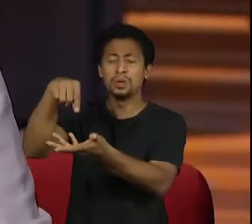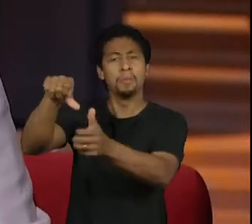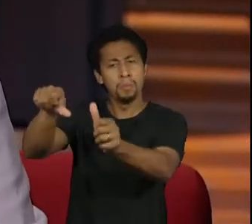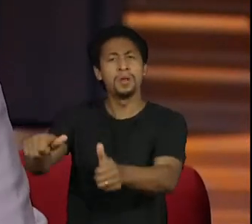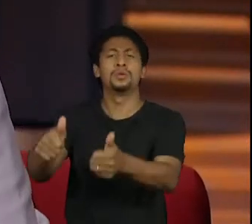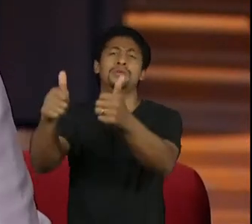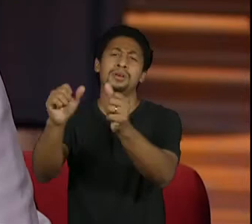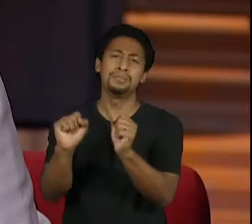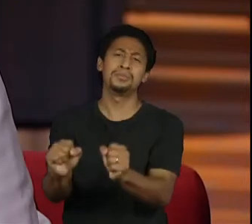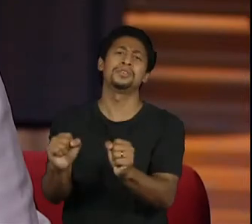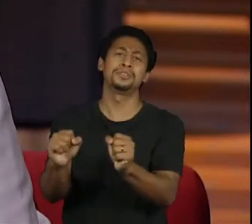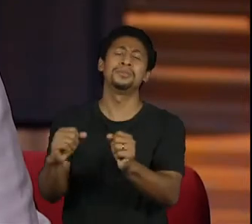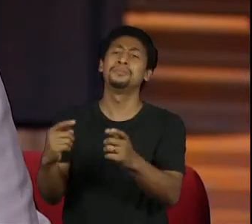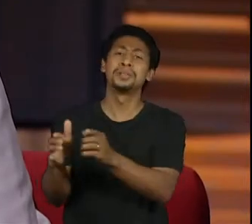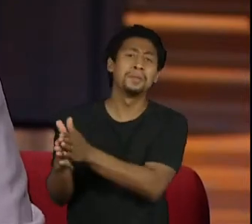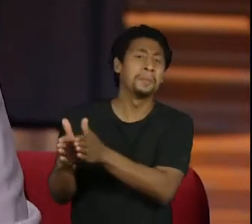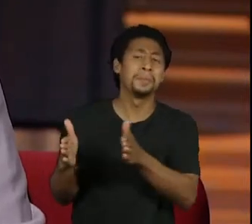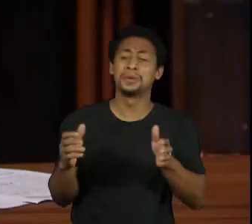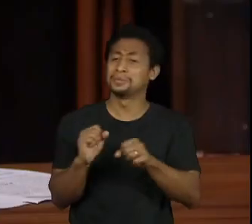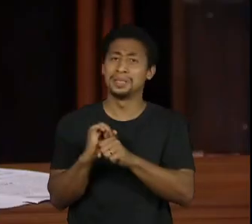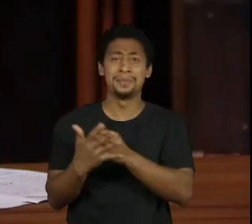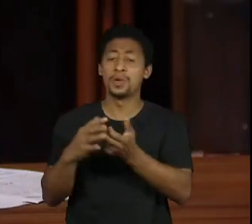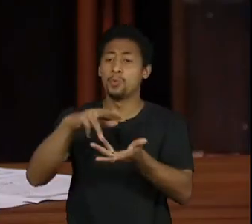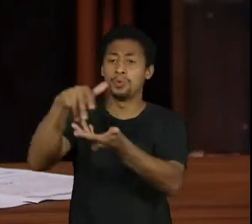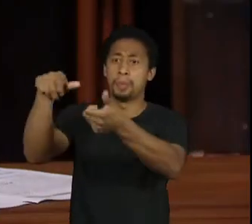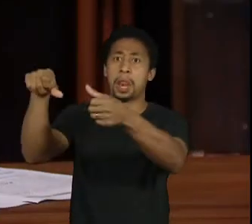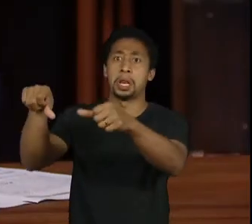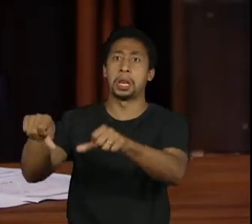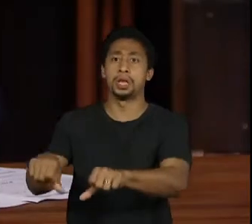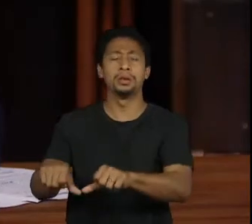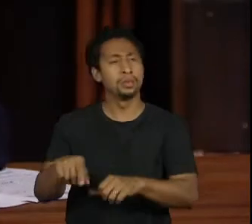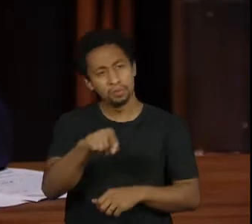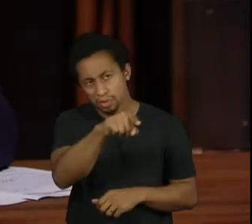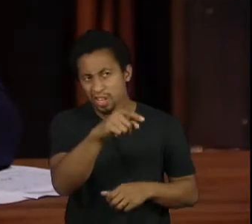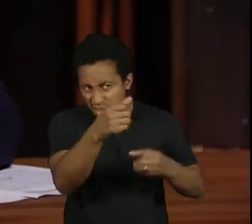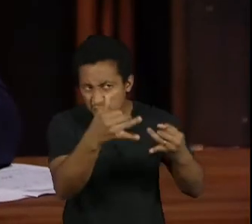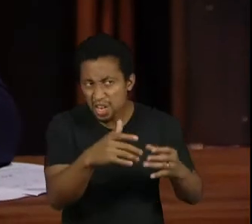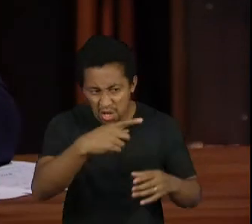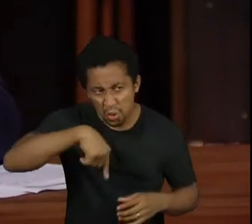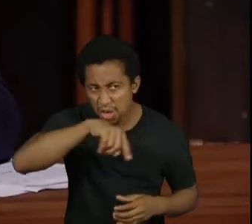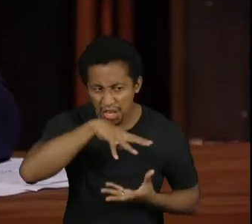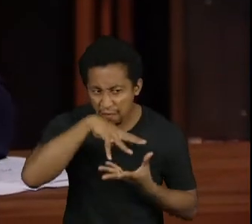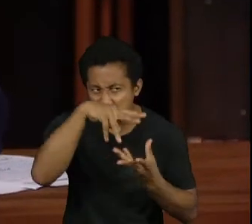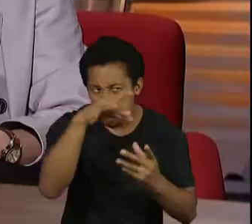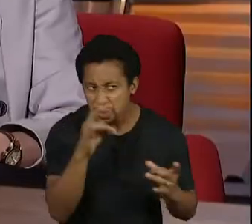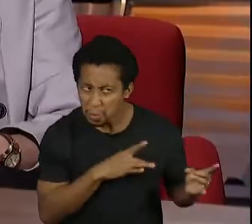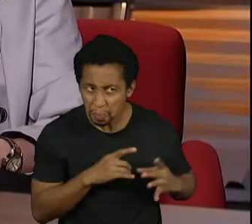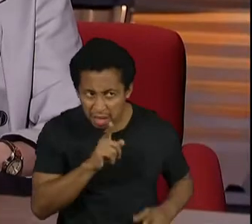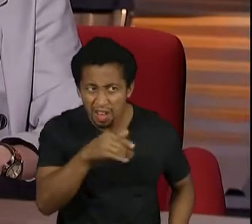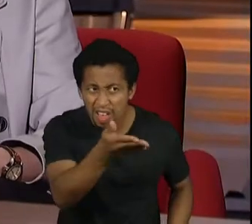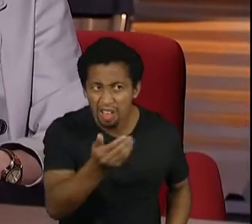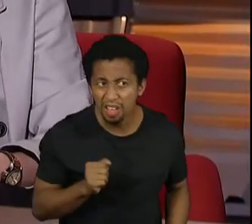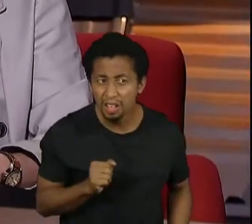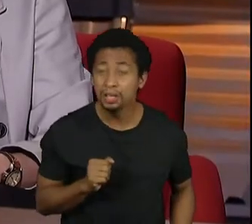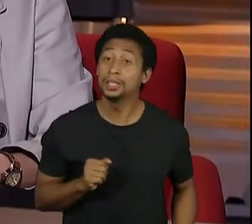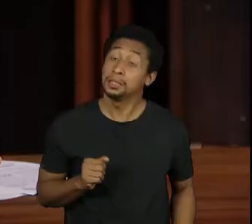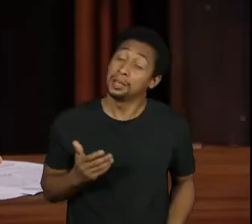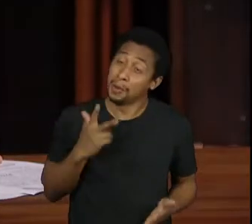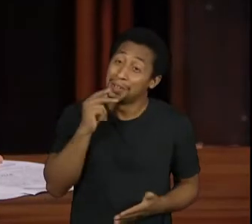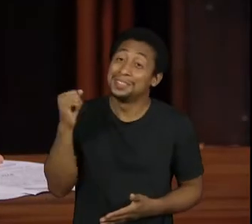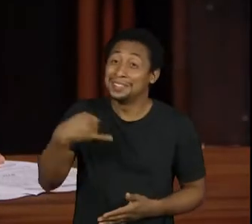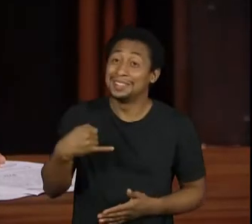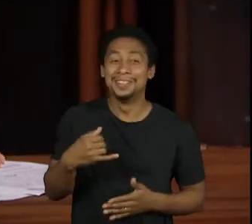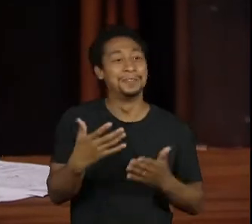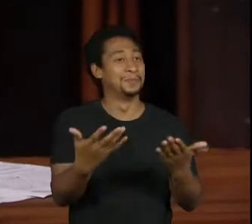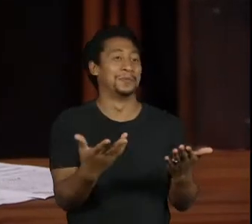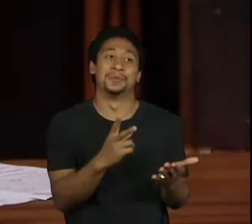foi só piorando, né? Na pandemia. Você está querendo dizer que a gente é fantasminha assustado? Eu acho que você conseguiu definir